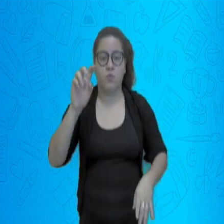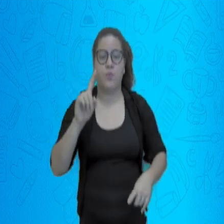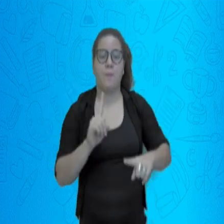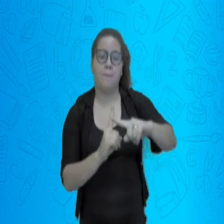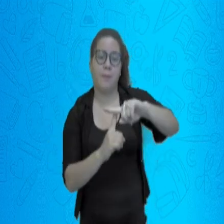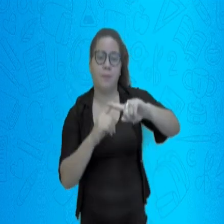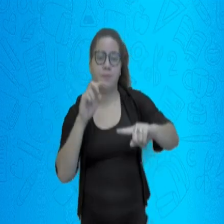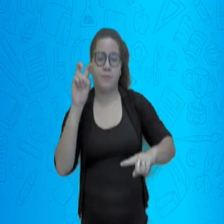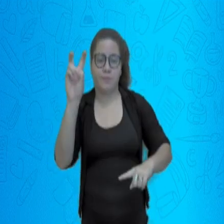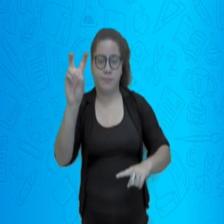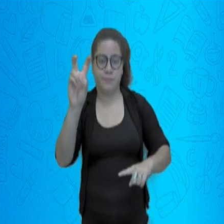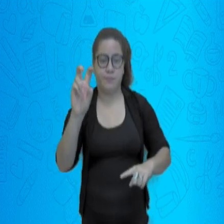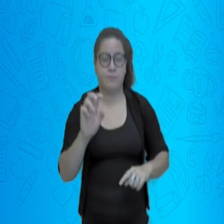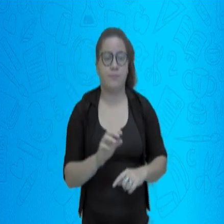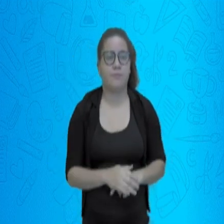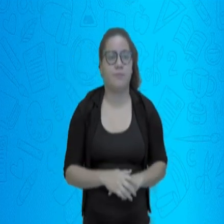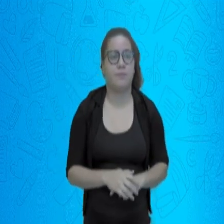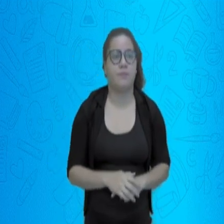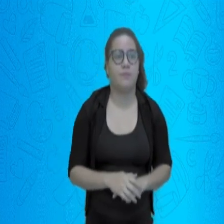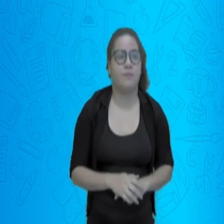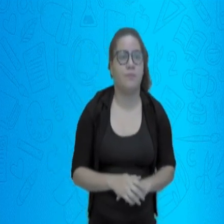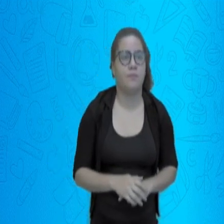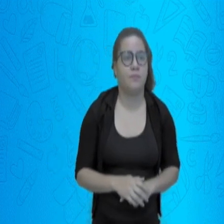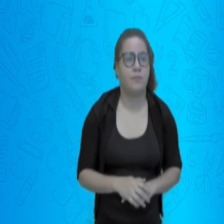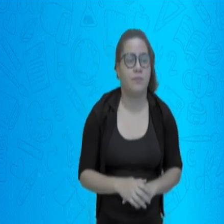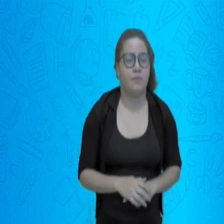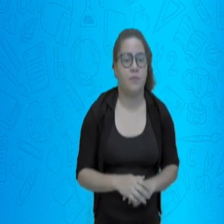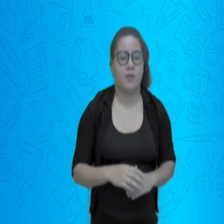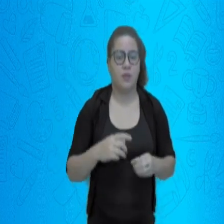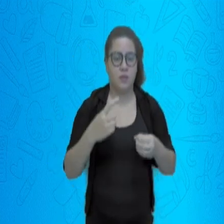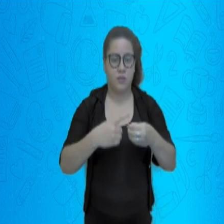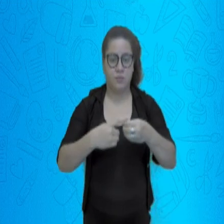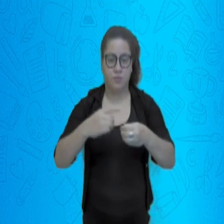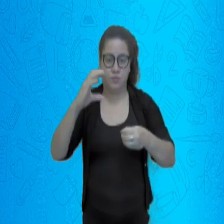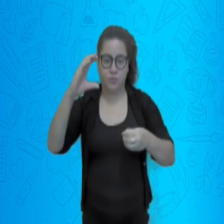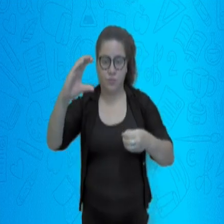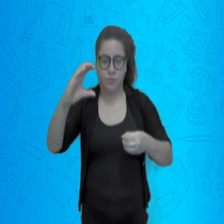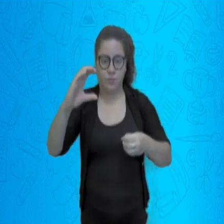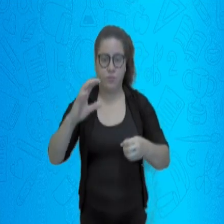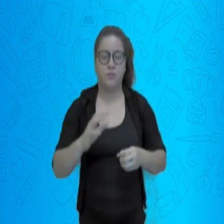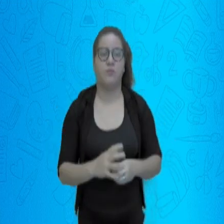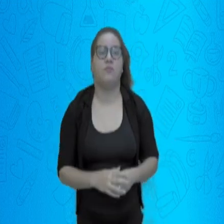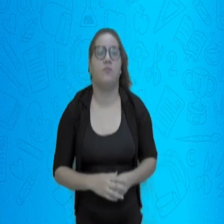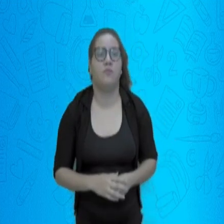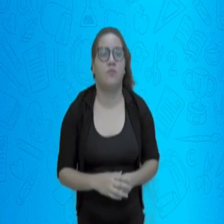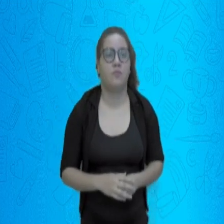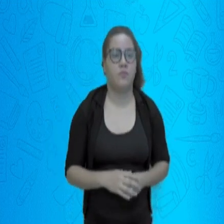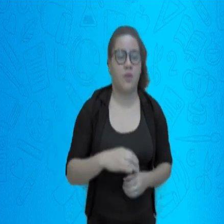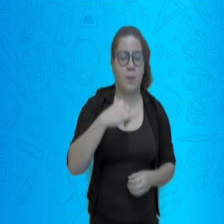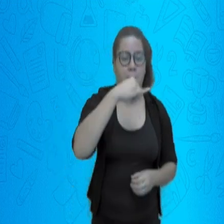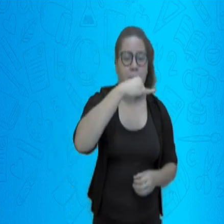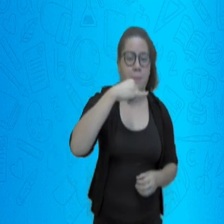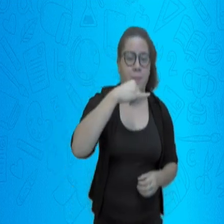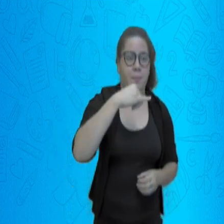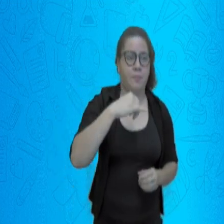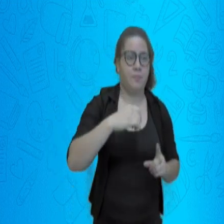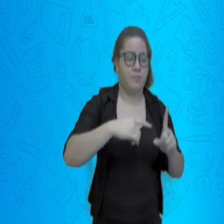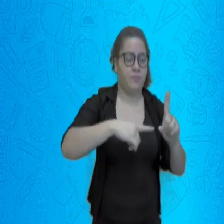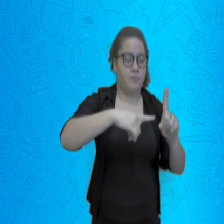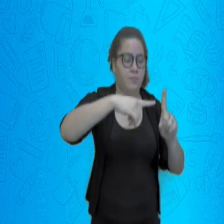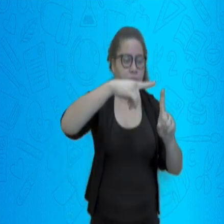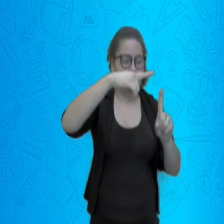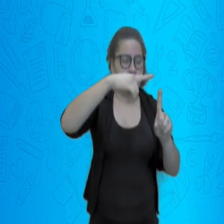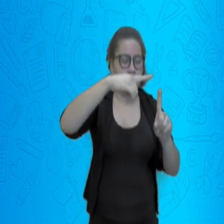+5. E na cidade C, a temperatura máxima menos 2, a maior temperatura foi